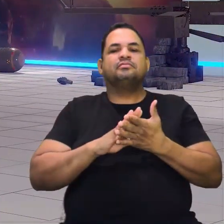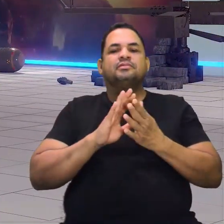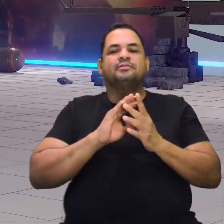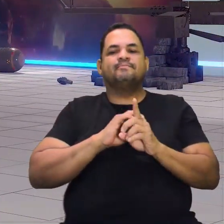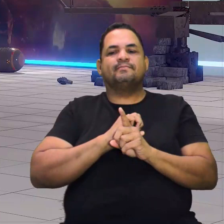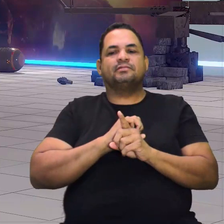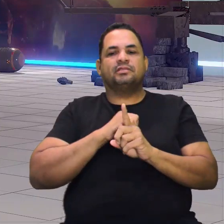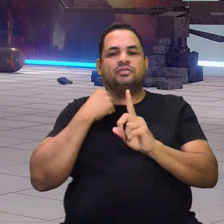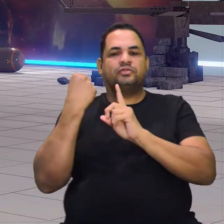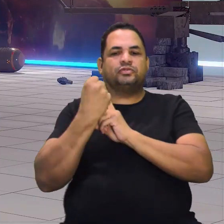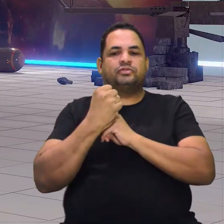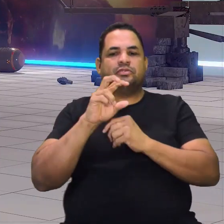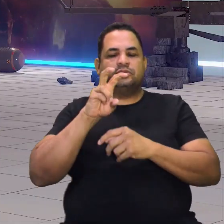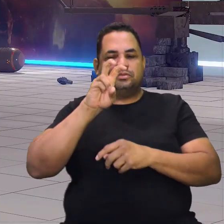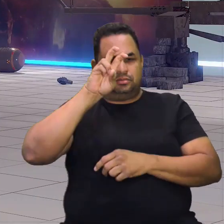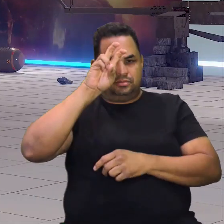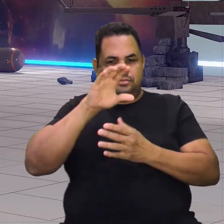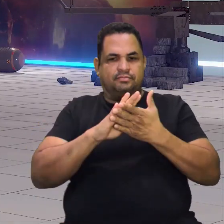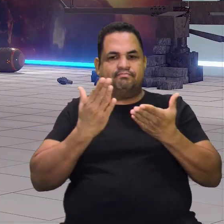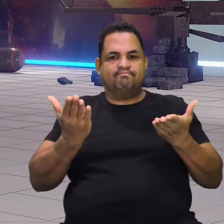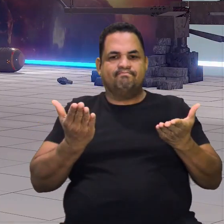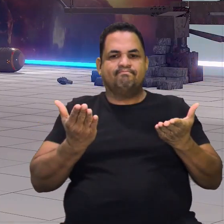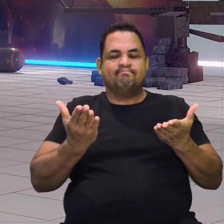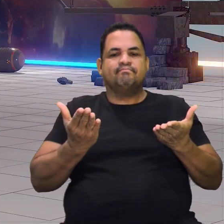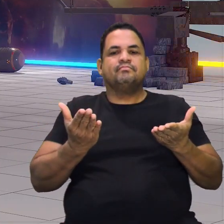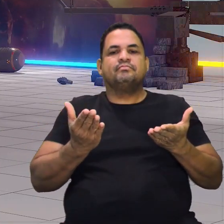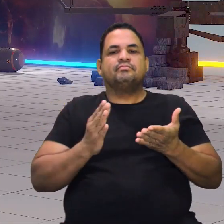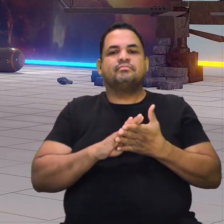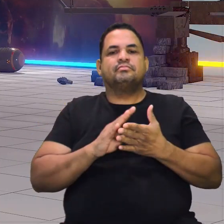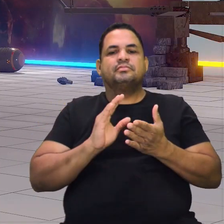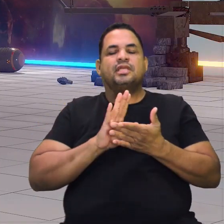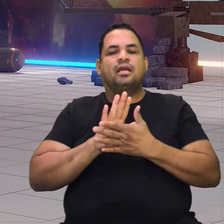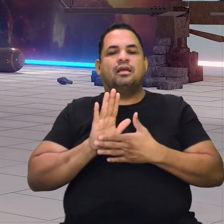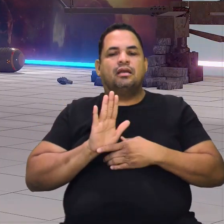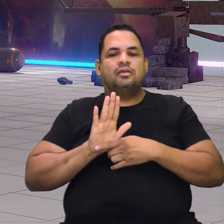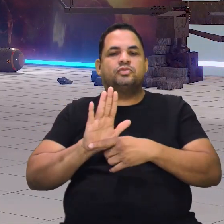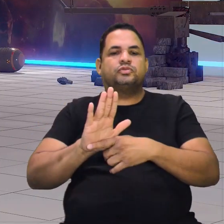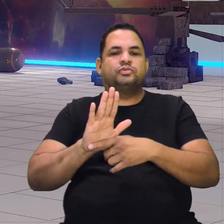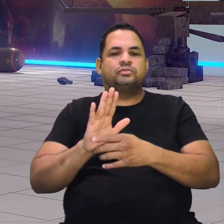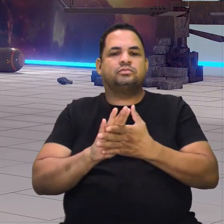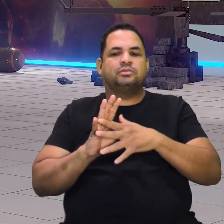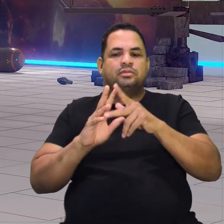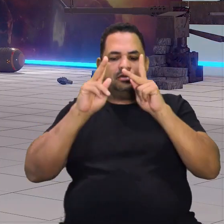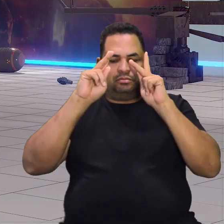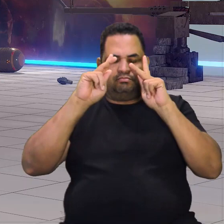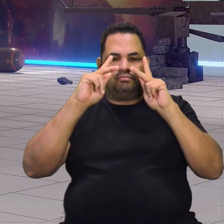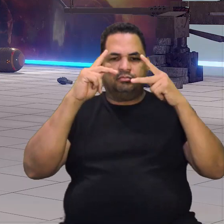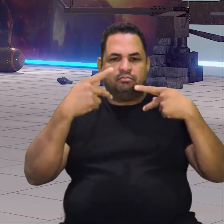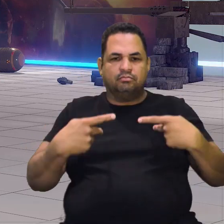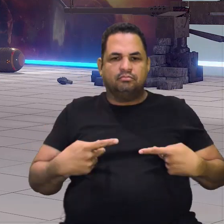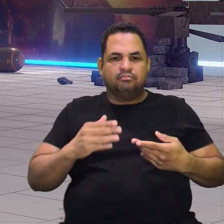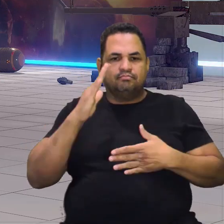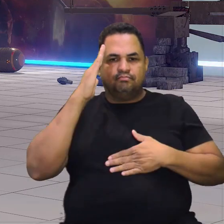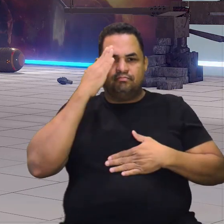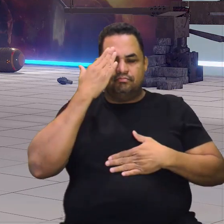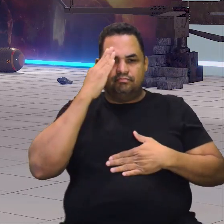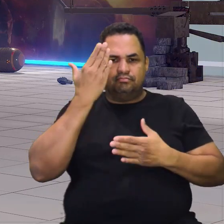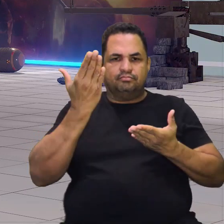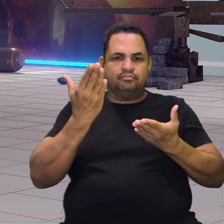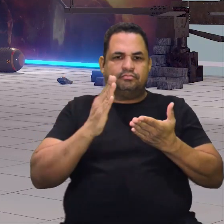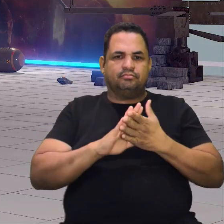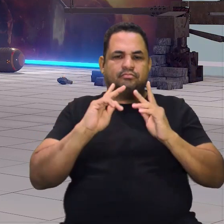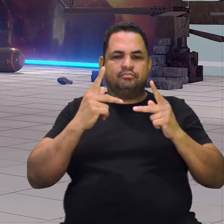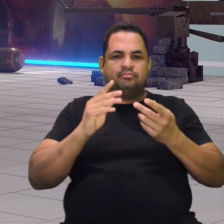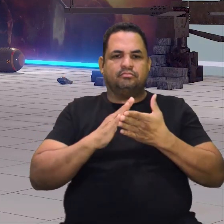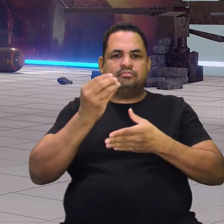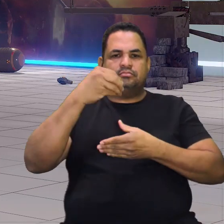sociedade egípcia aí que tanto contribuiu para a humanidade, para entender essa humanidade dentro